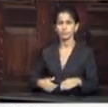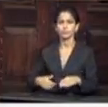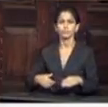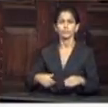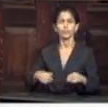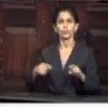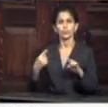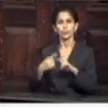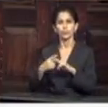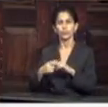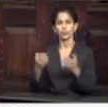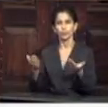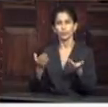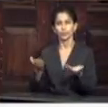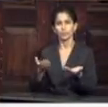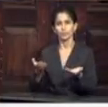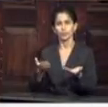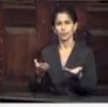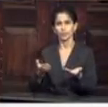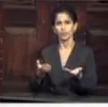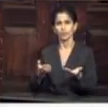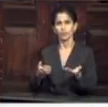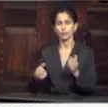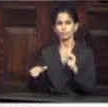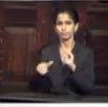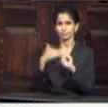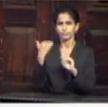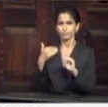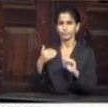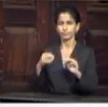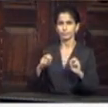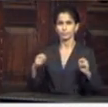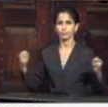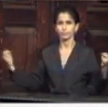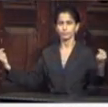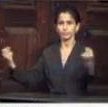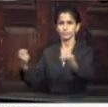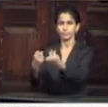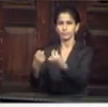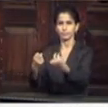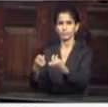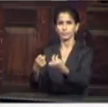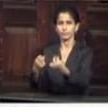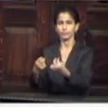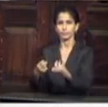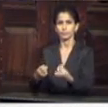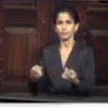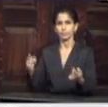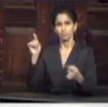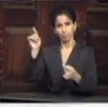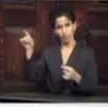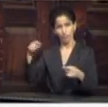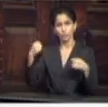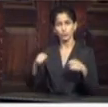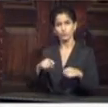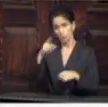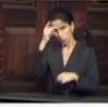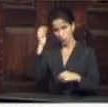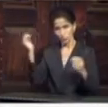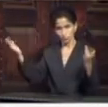galerias. A notificação... Nós estamos aqui vendo as galerias completamente